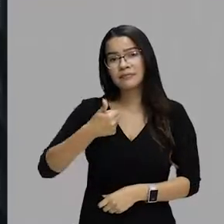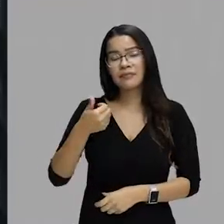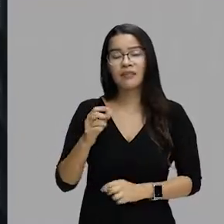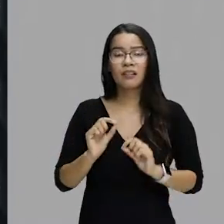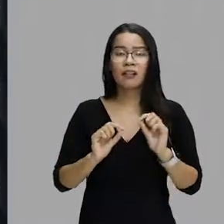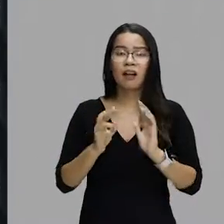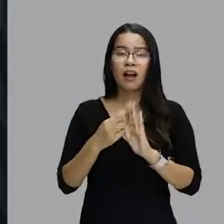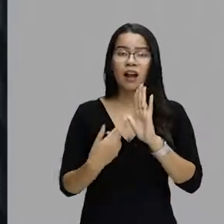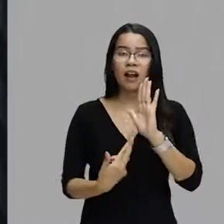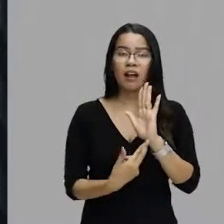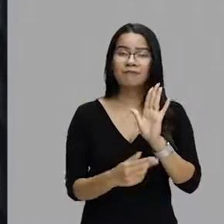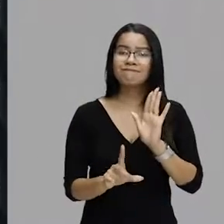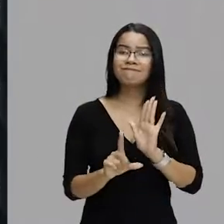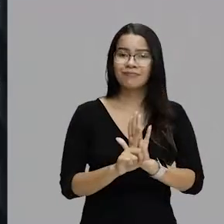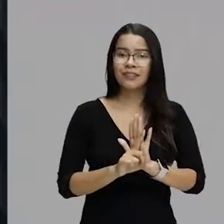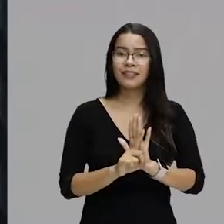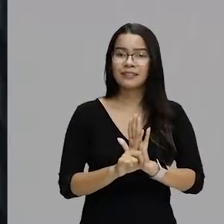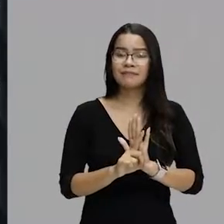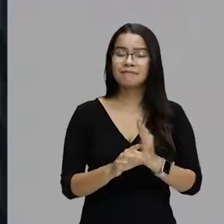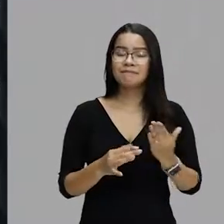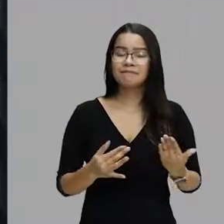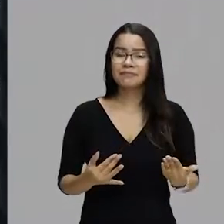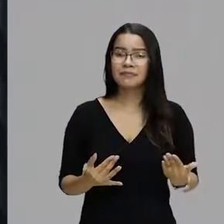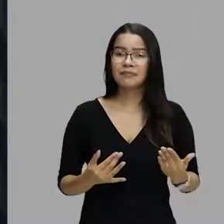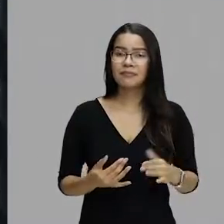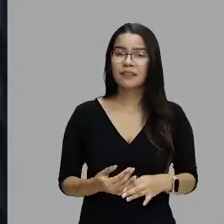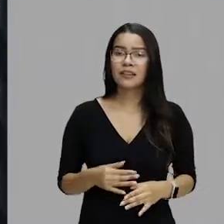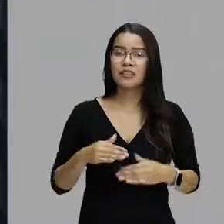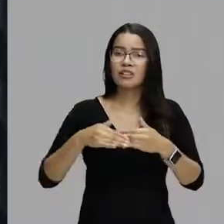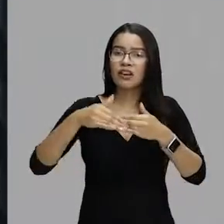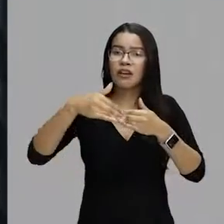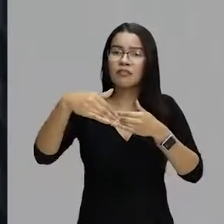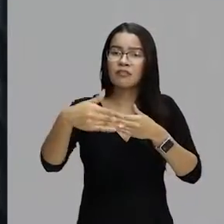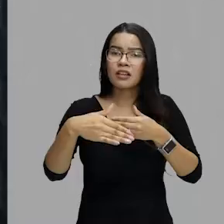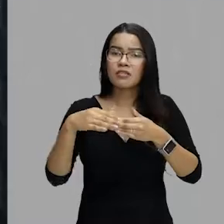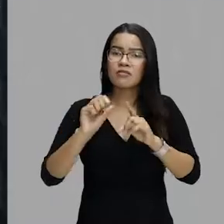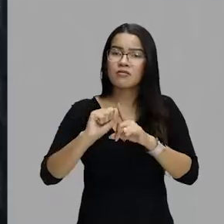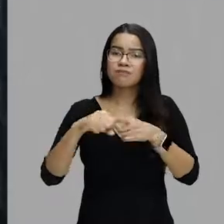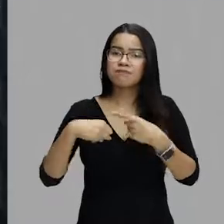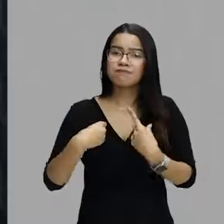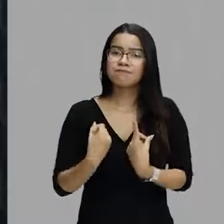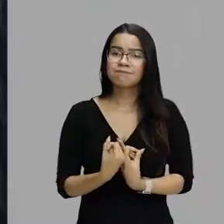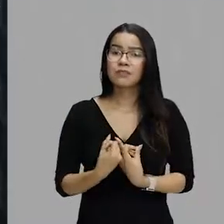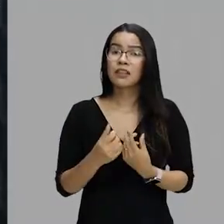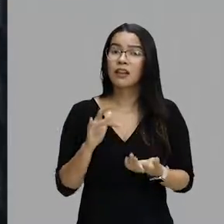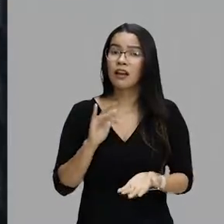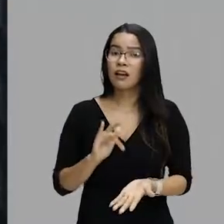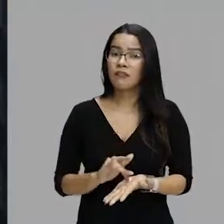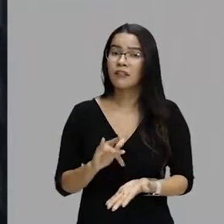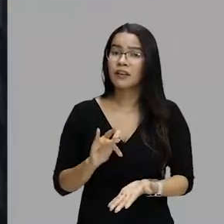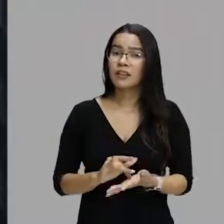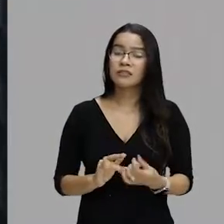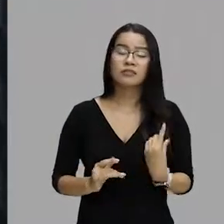medidas que eles irão tomar são medidas de avanços sociais. Na verdade, nós não temos